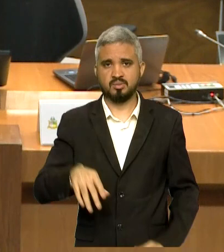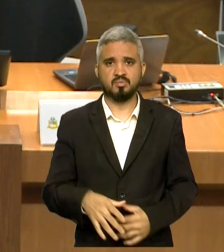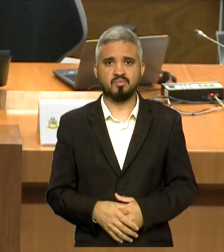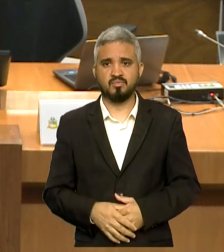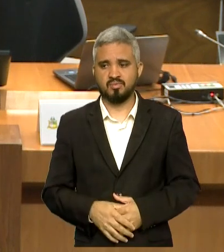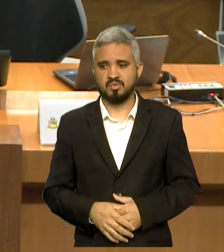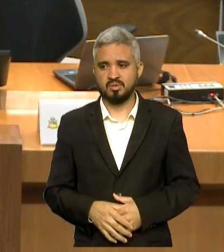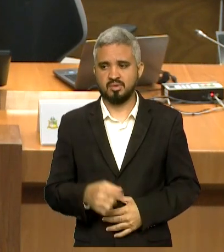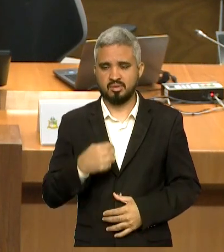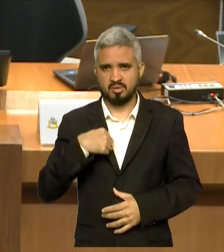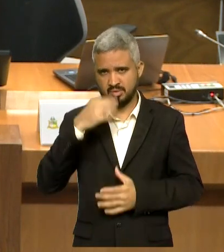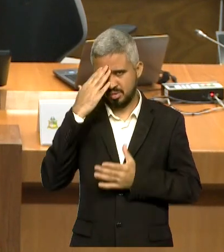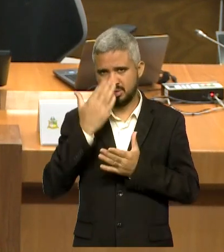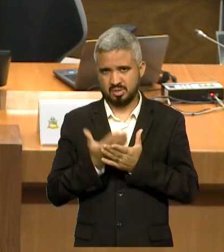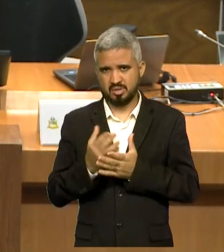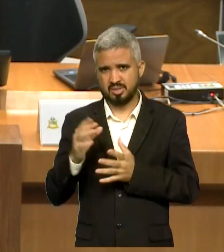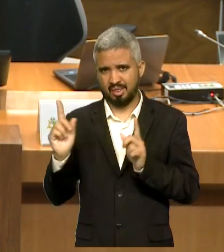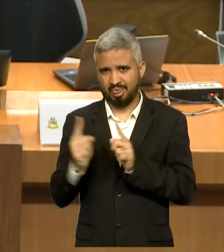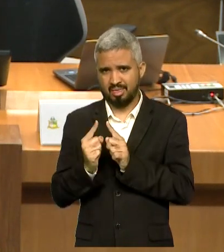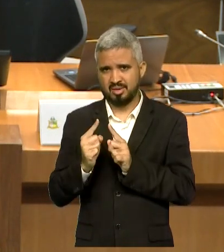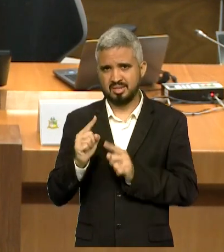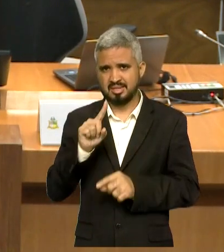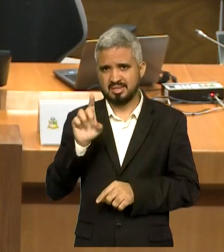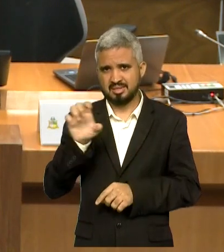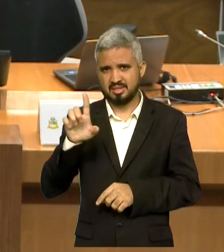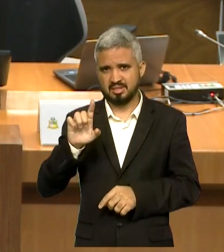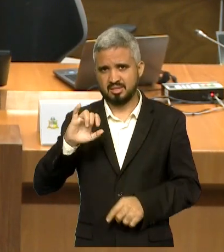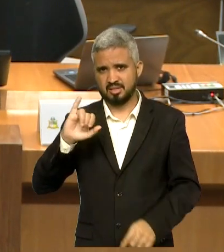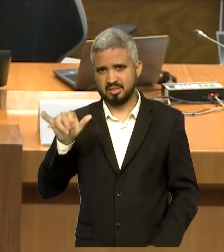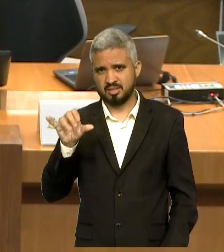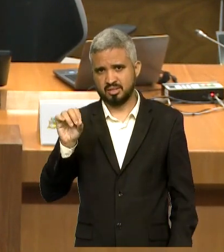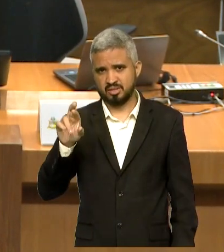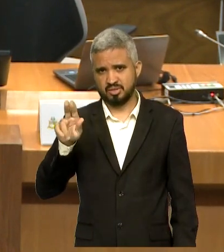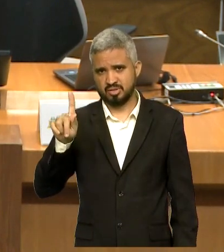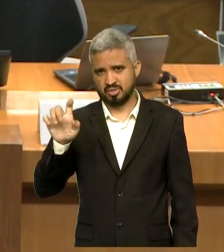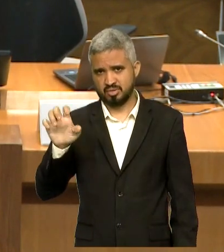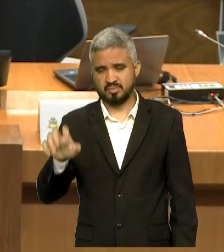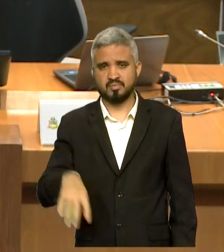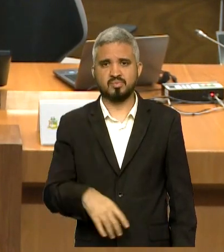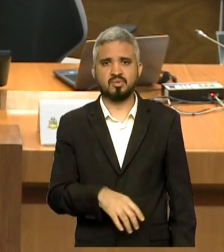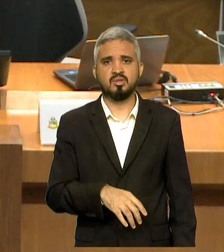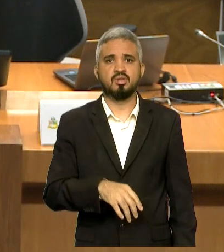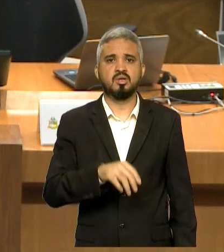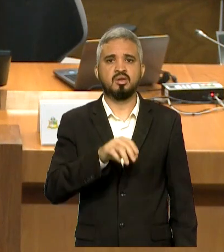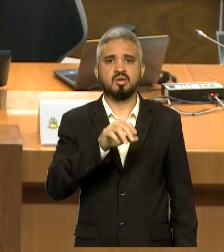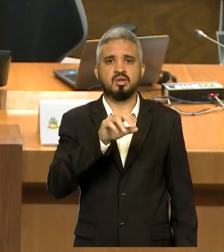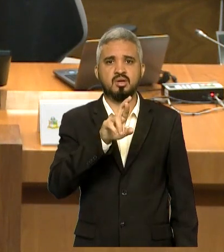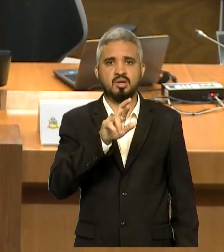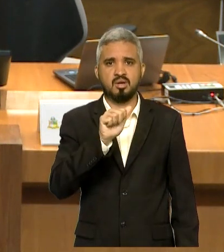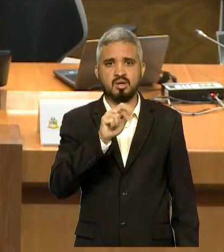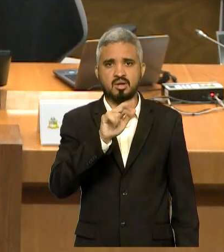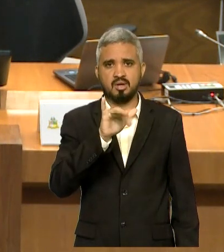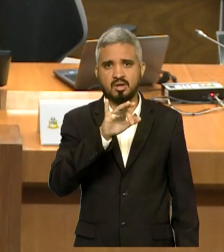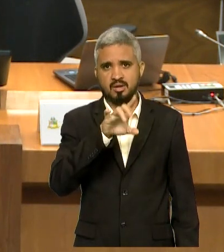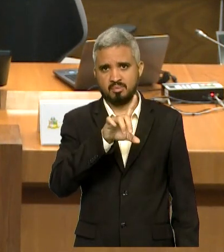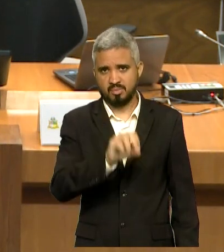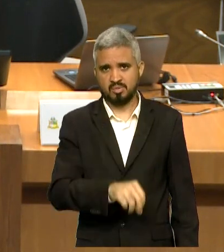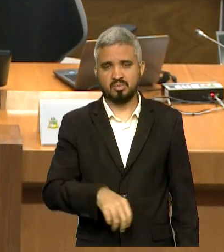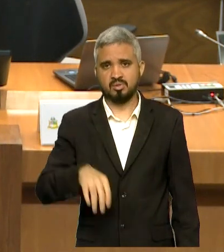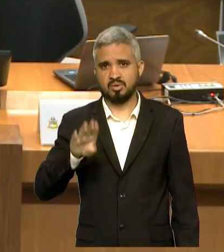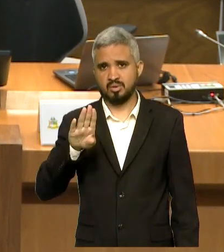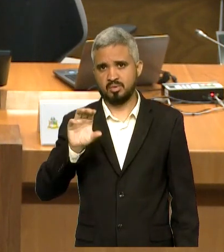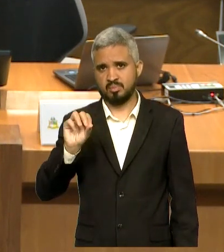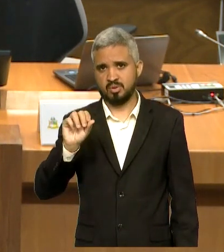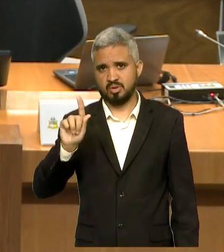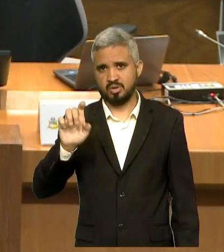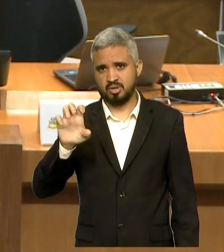Zé Jorge Figueiredo dos Anjos, Zé Luiz Oliveira Almeida e Raimundo Moraes Bogeia, pela eleição aos